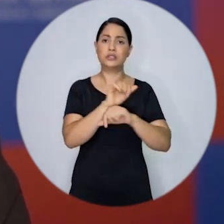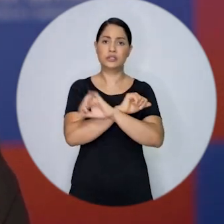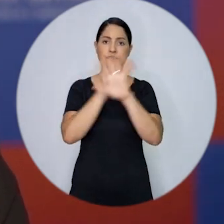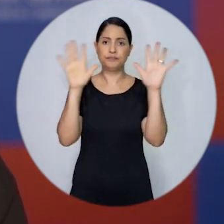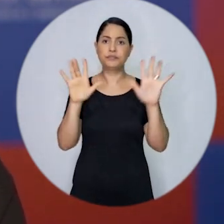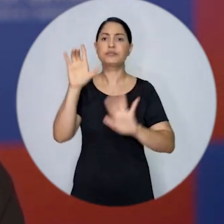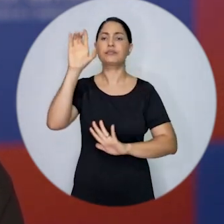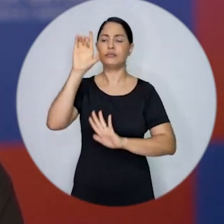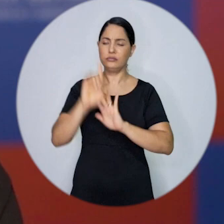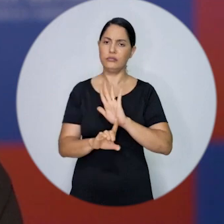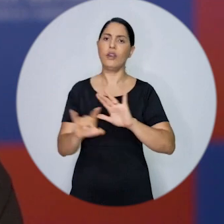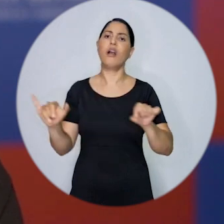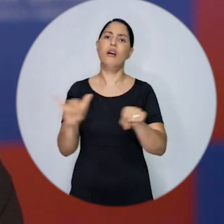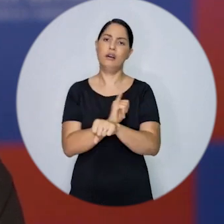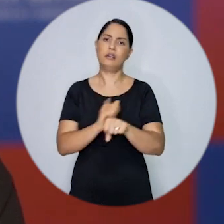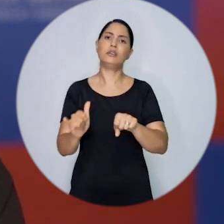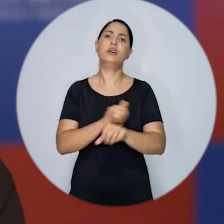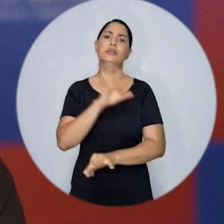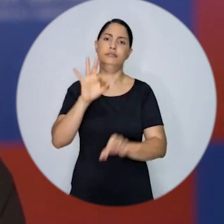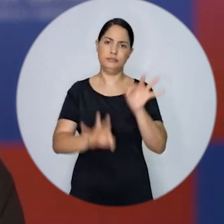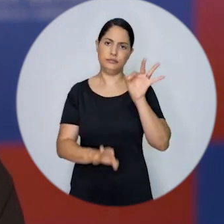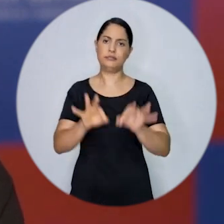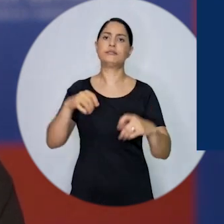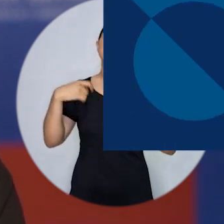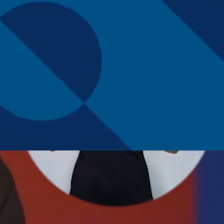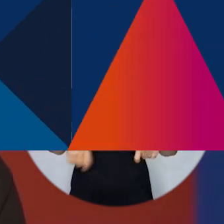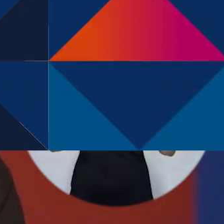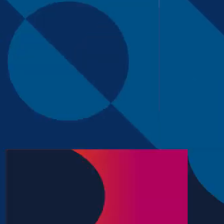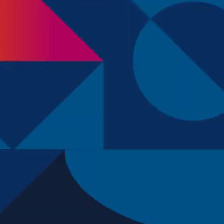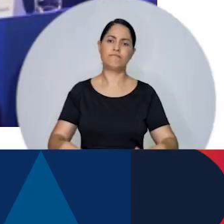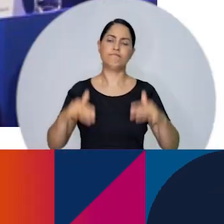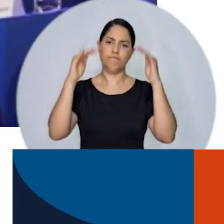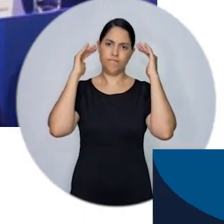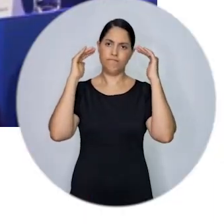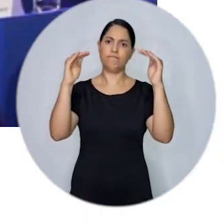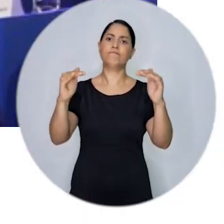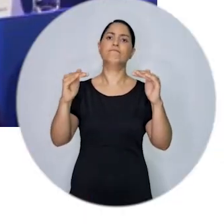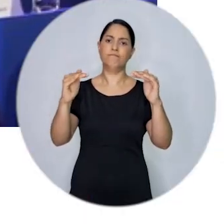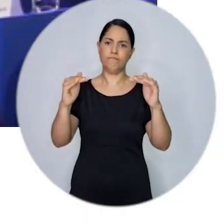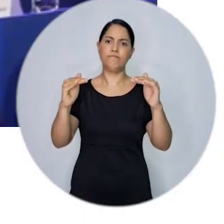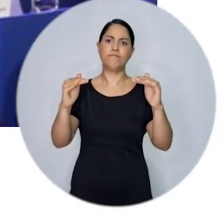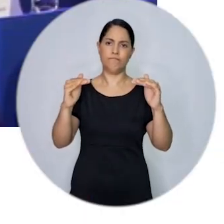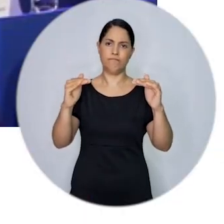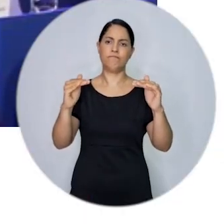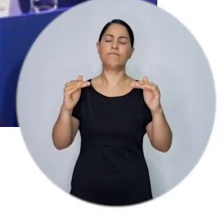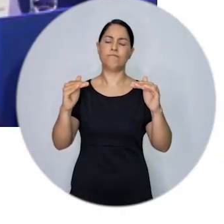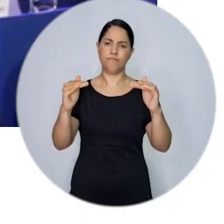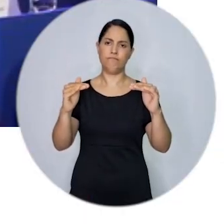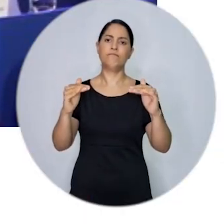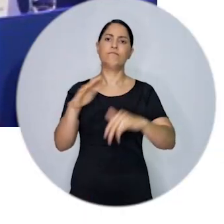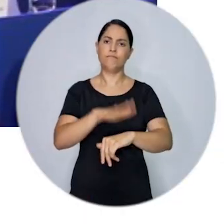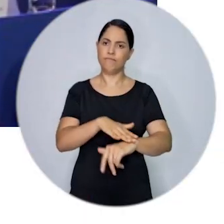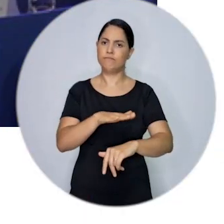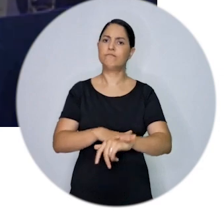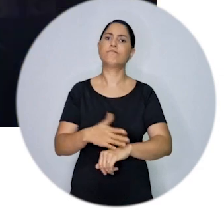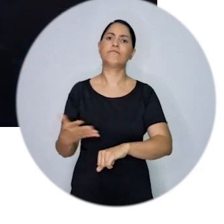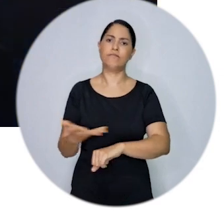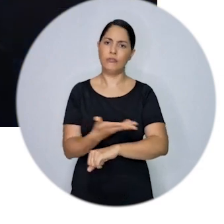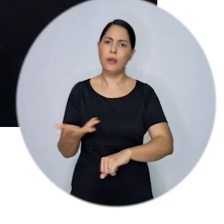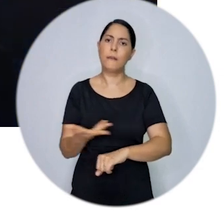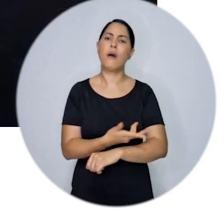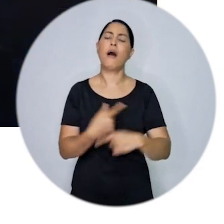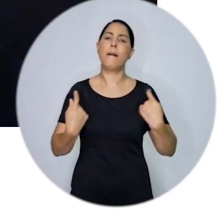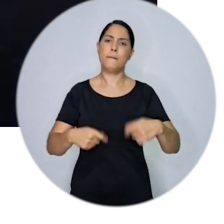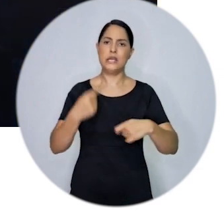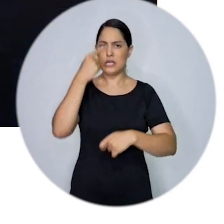que o direito é um instrumento da realização de justiça e que deve ser prestado com eficiência, com